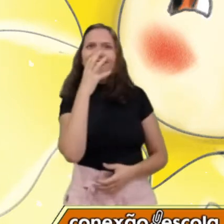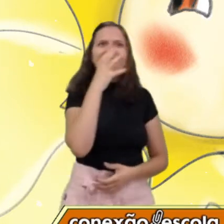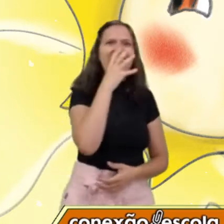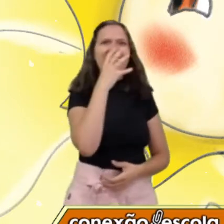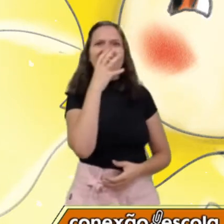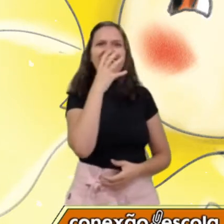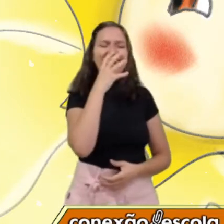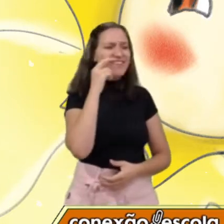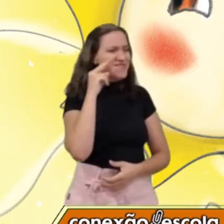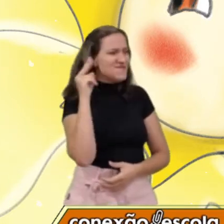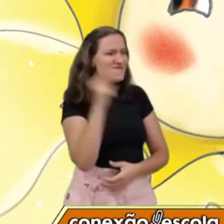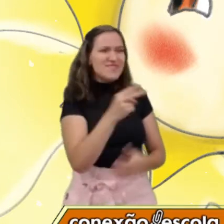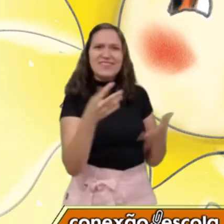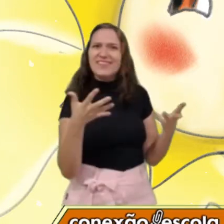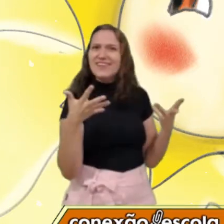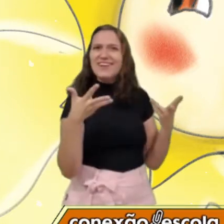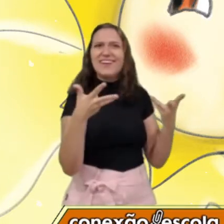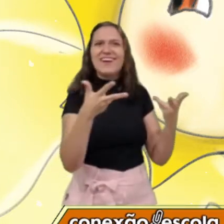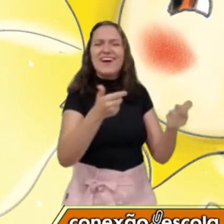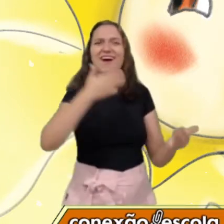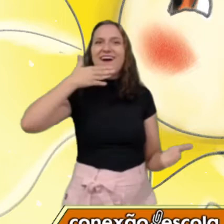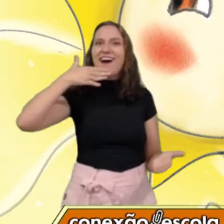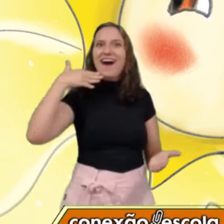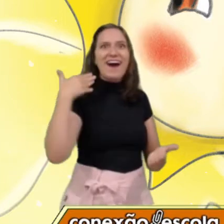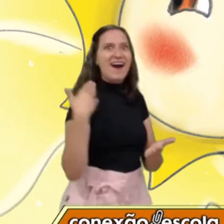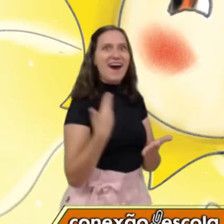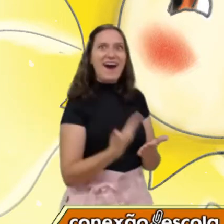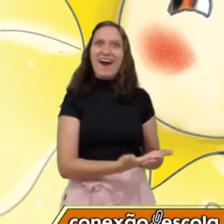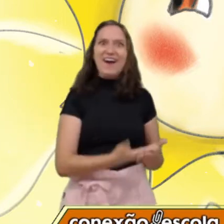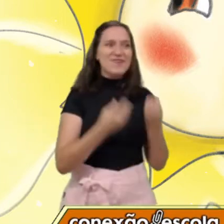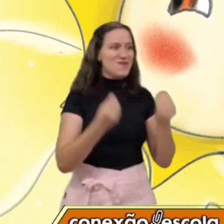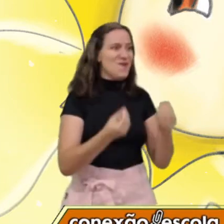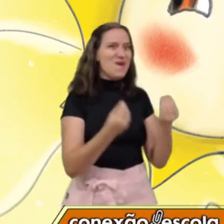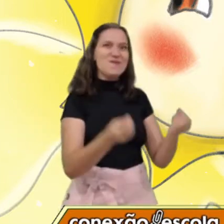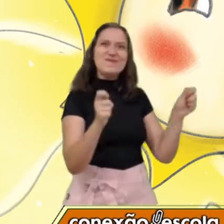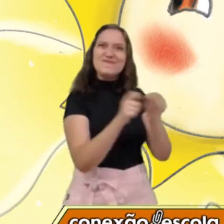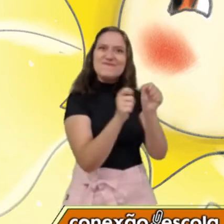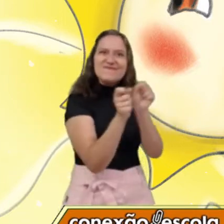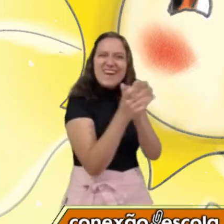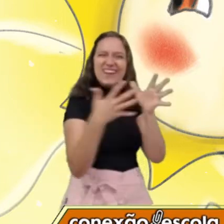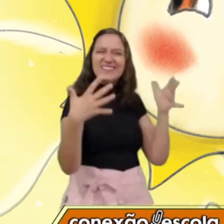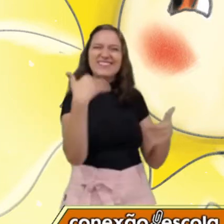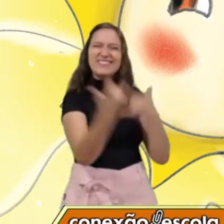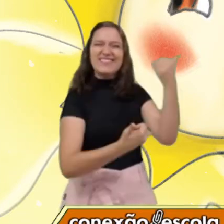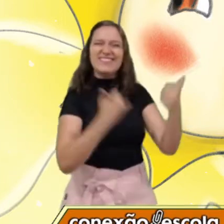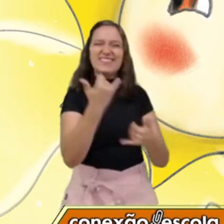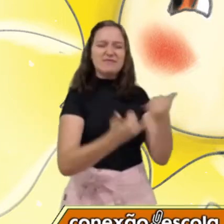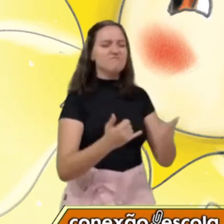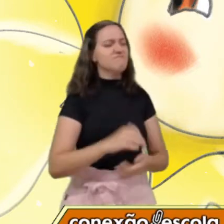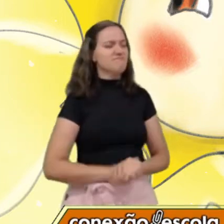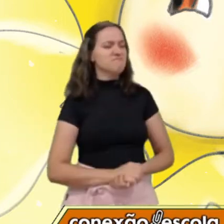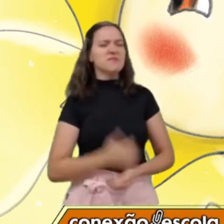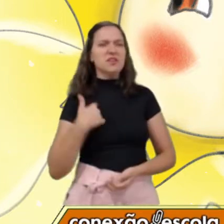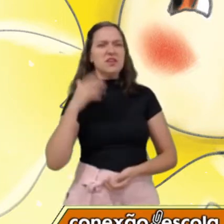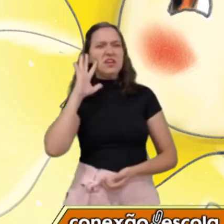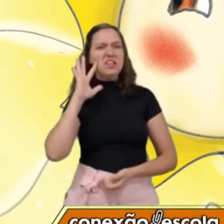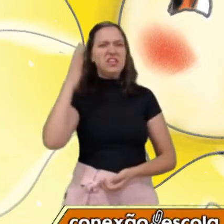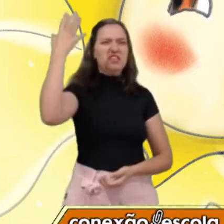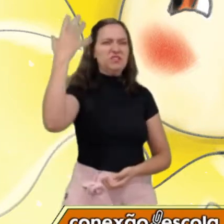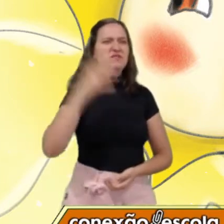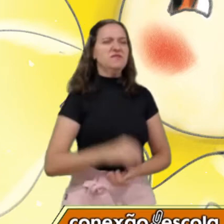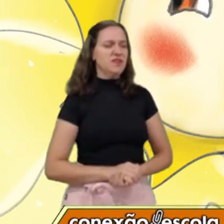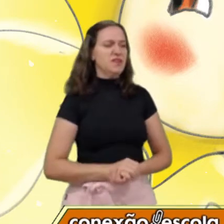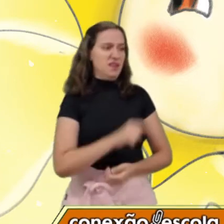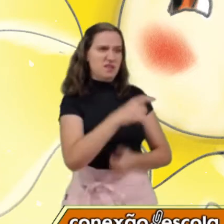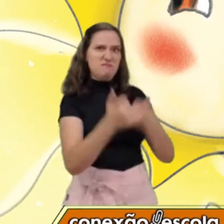muito semeado encantado com a magia do brincar e decidiu os